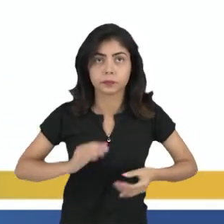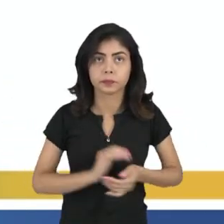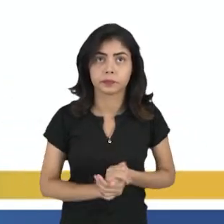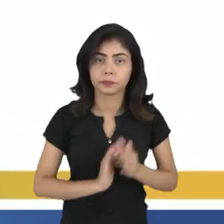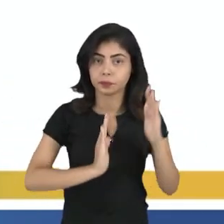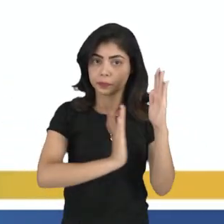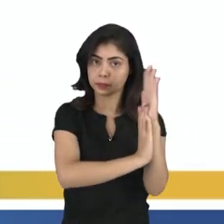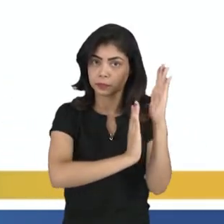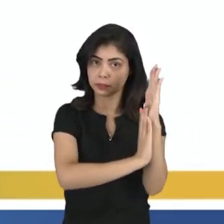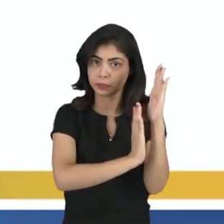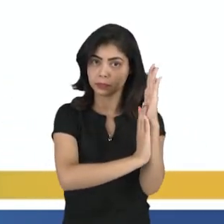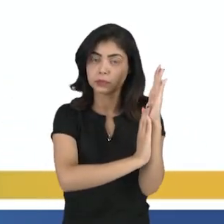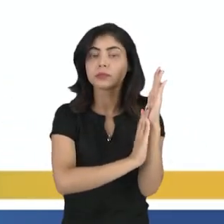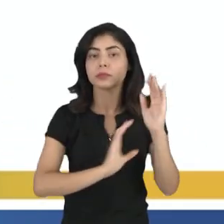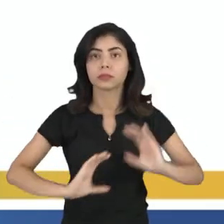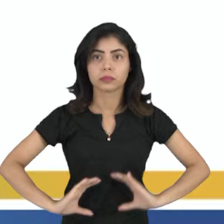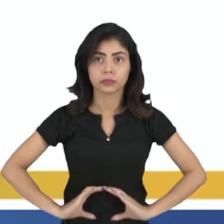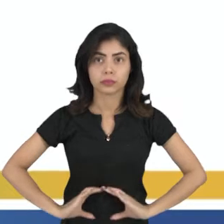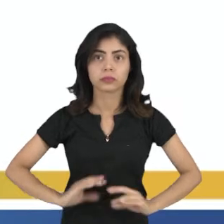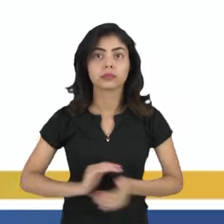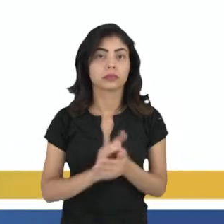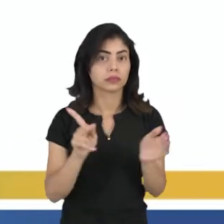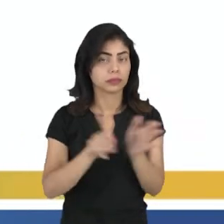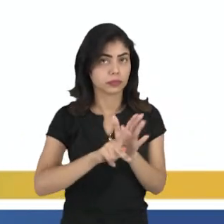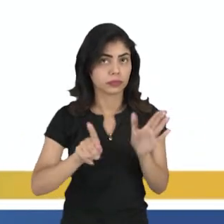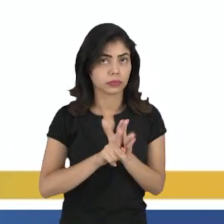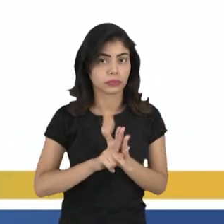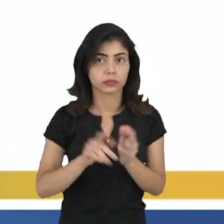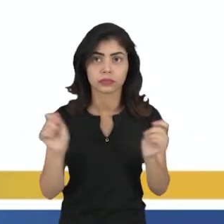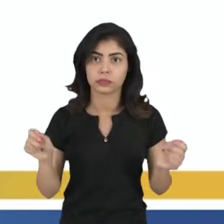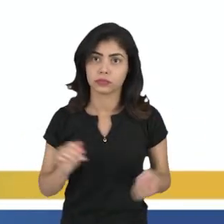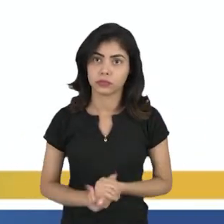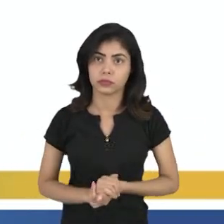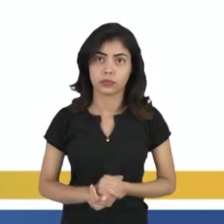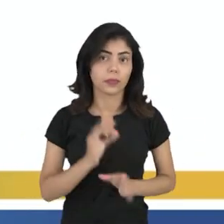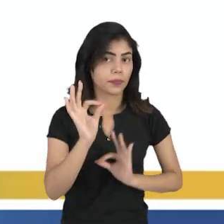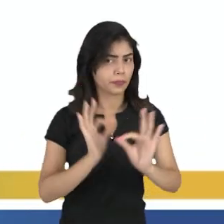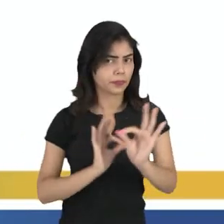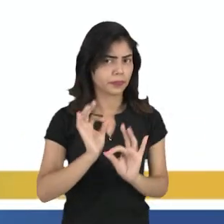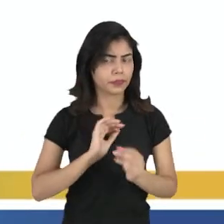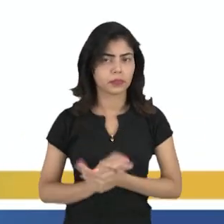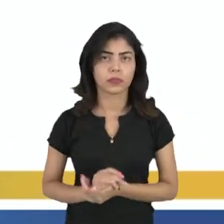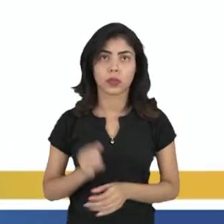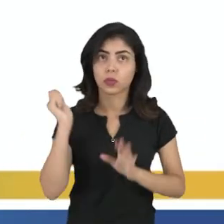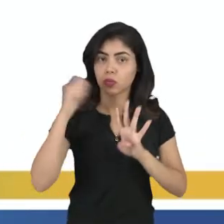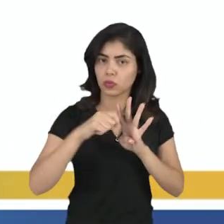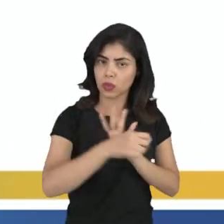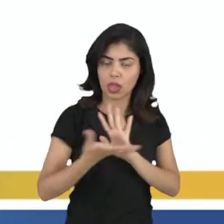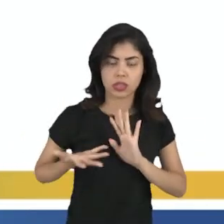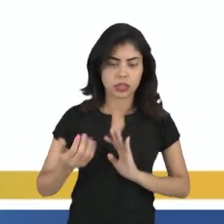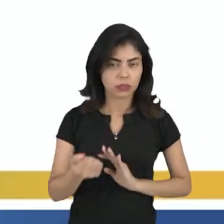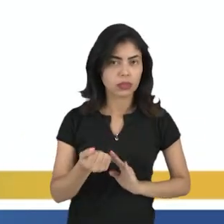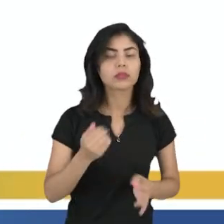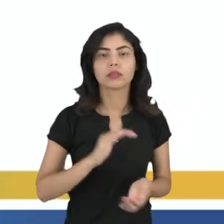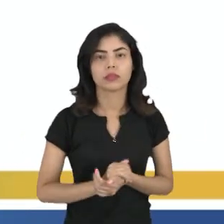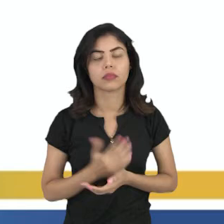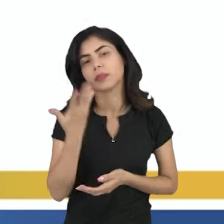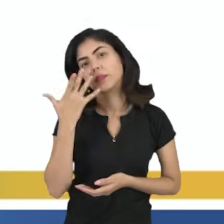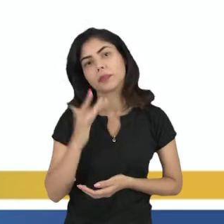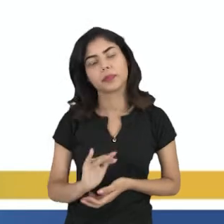essa parede interna do útero é justamente onde vai ser preparado todos os meses para o recebimento do